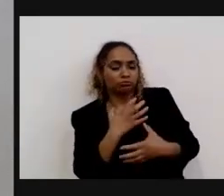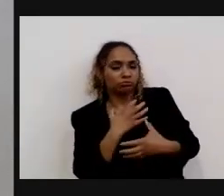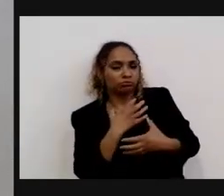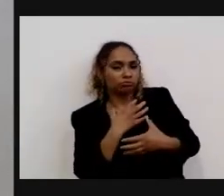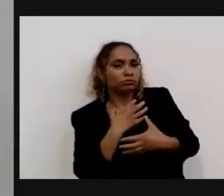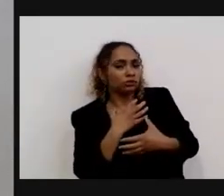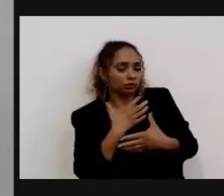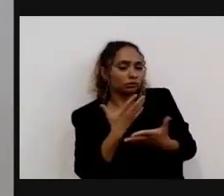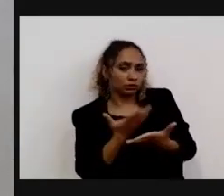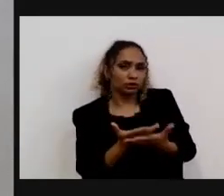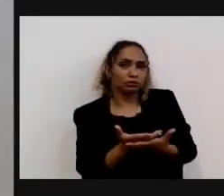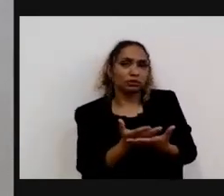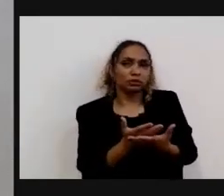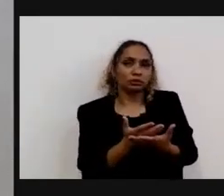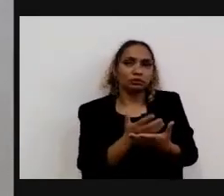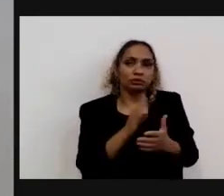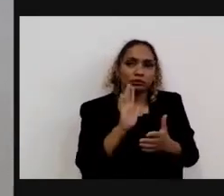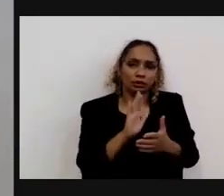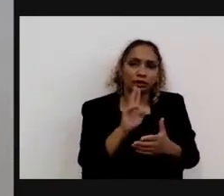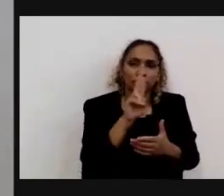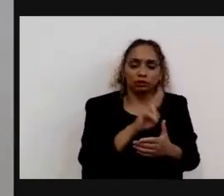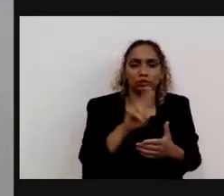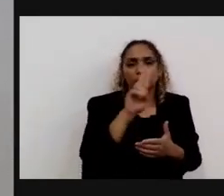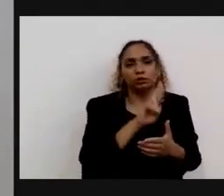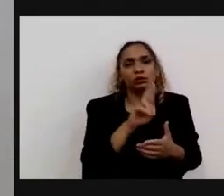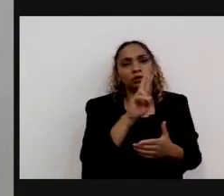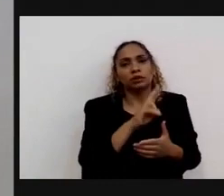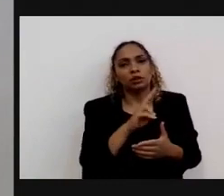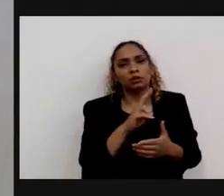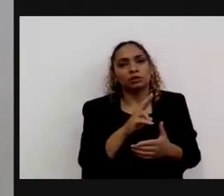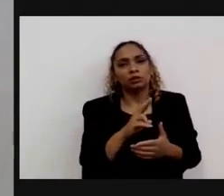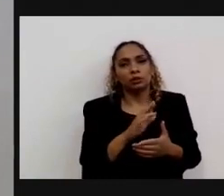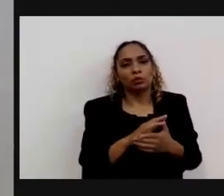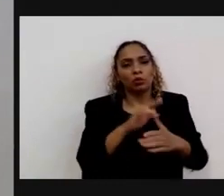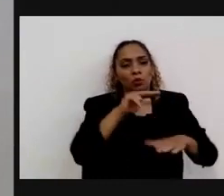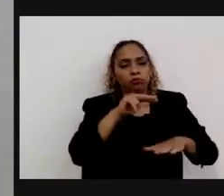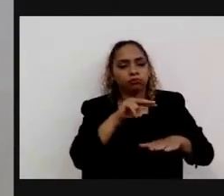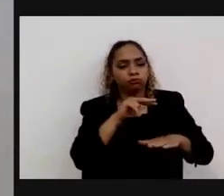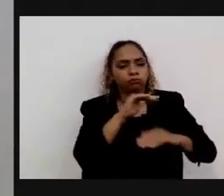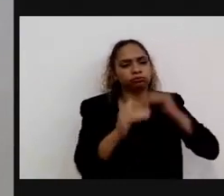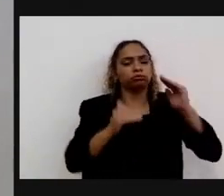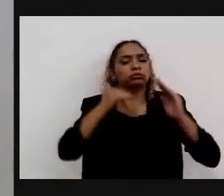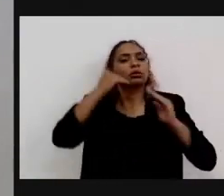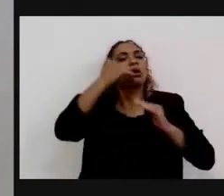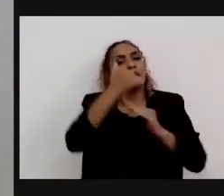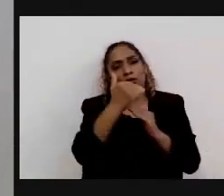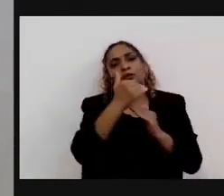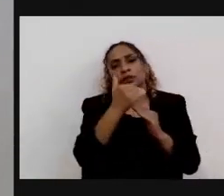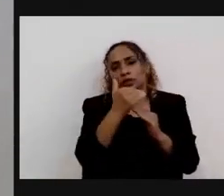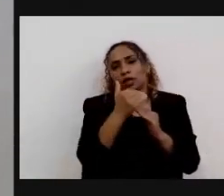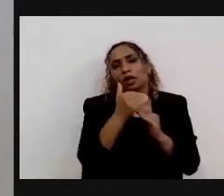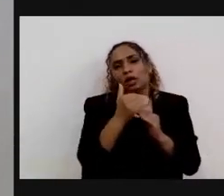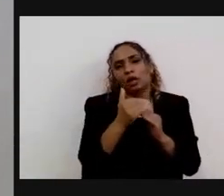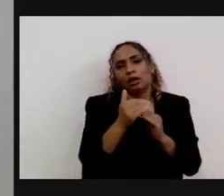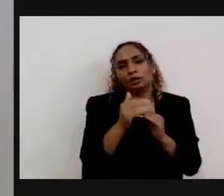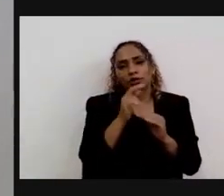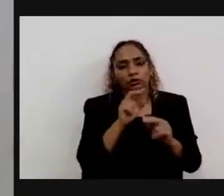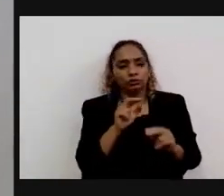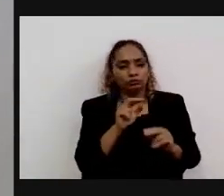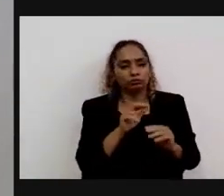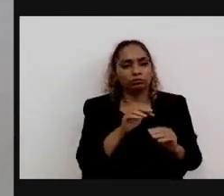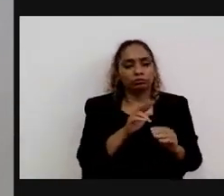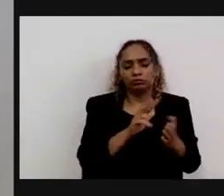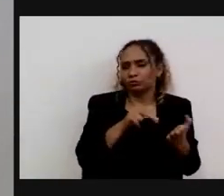alguns casos gente quando tá sendo usado ali como um trampolim para uma ocupação de uma posição